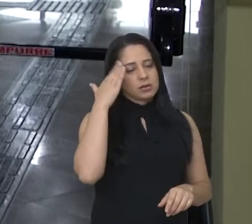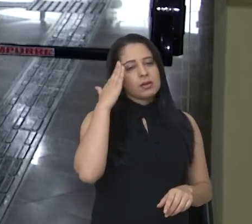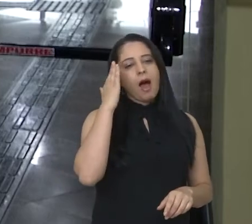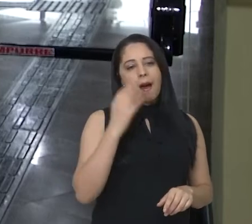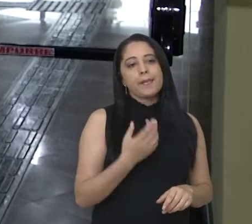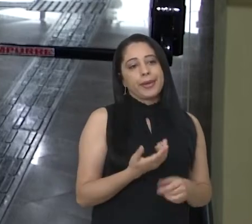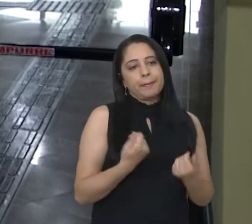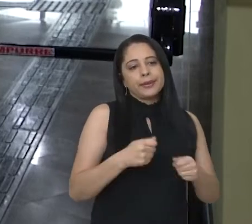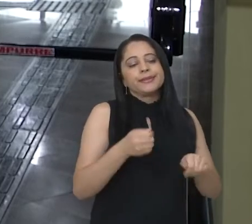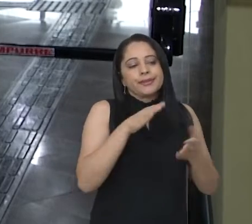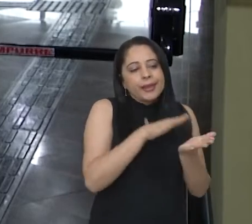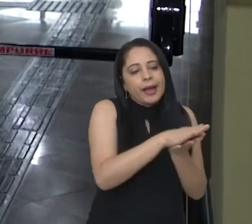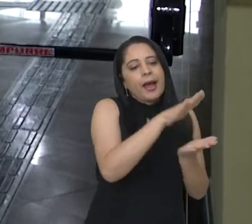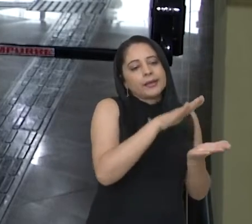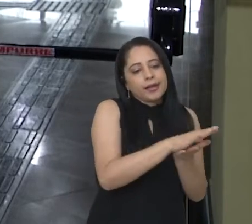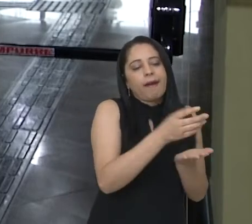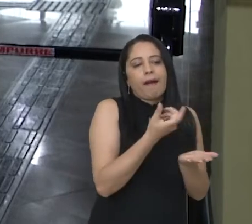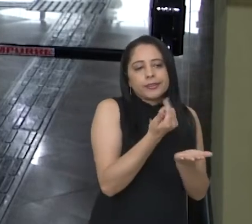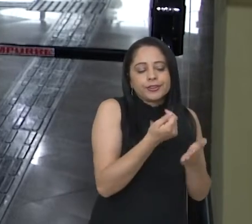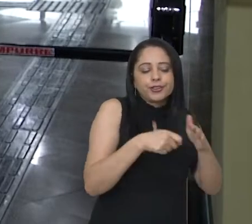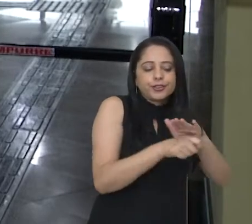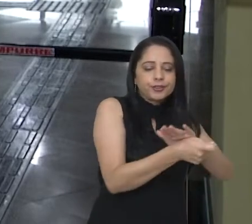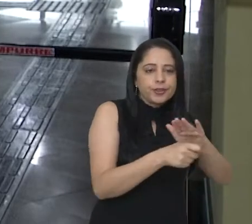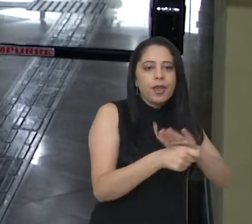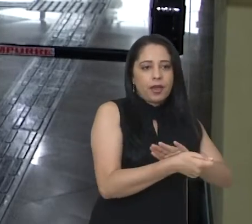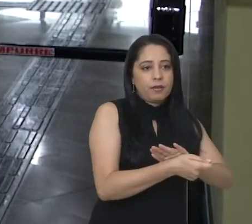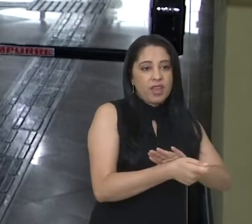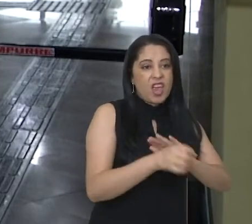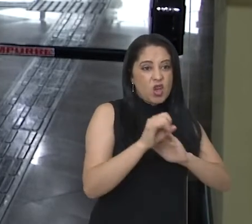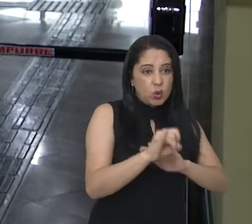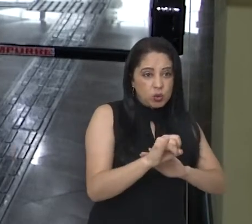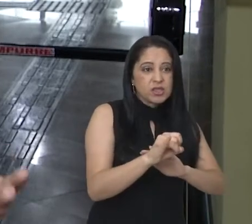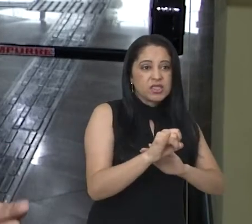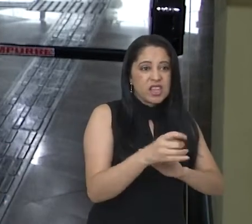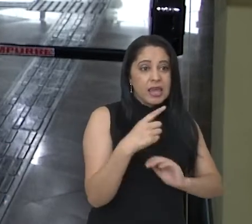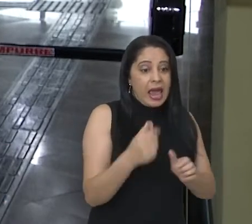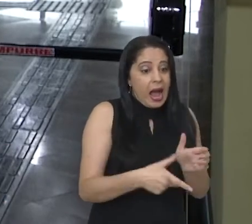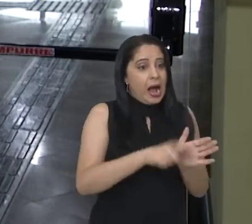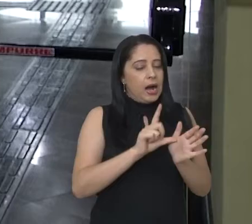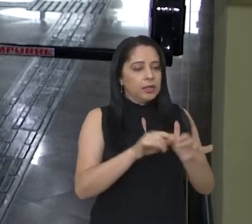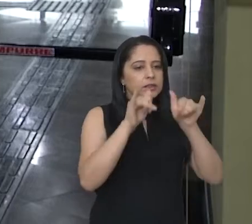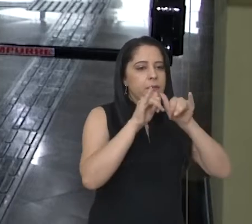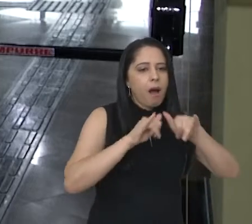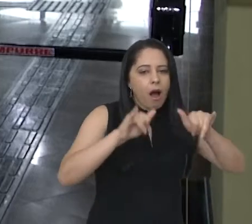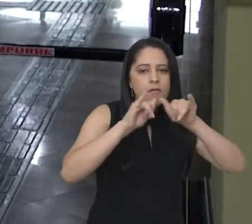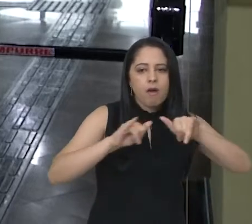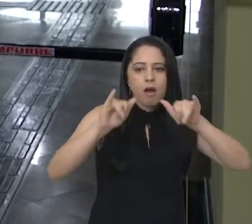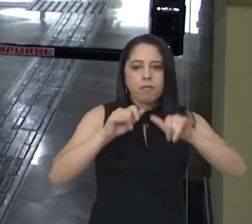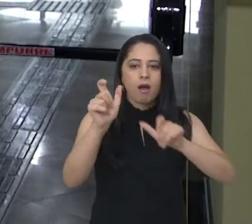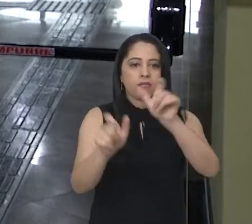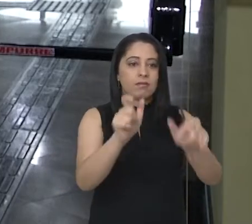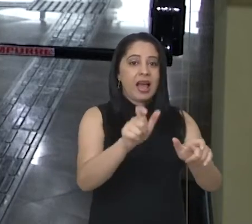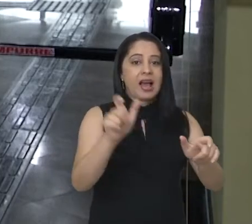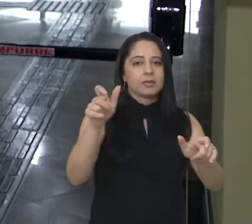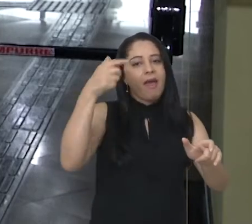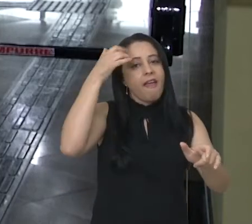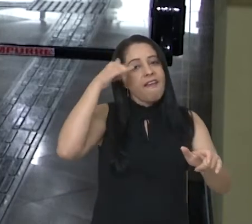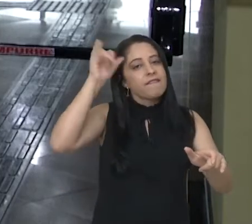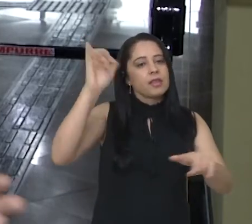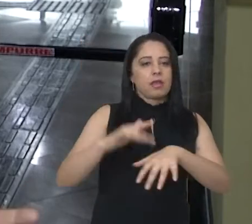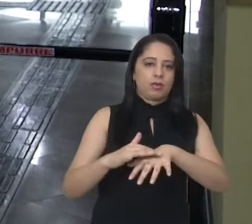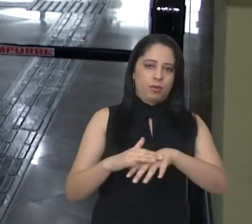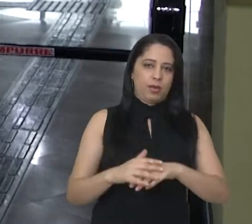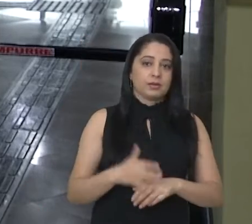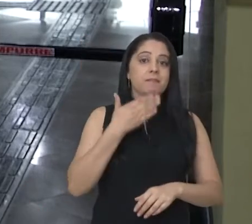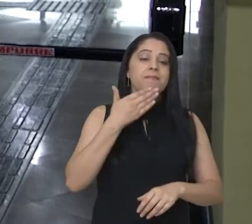pública, a gente sabe que tem um custo. Então, quando a gente faz o preventivo, faz o trabalho de conscientização, é bem melhor para todos